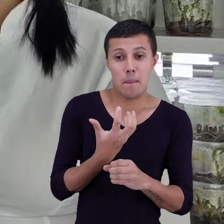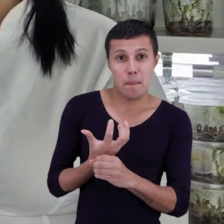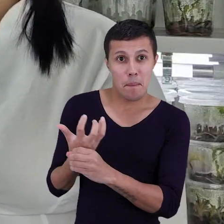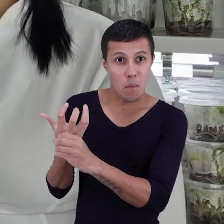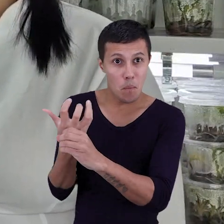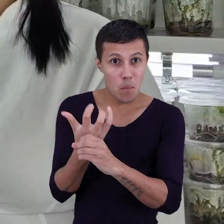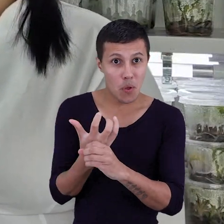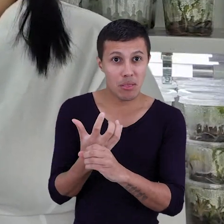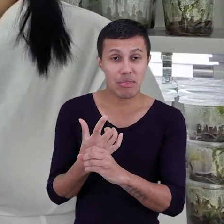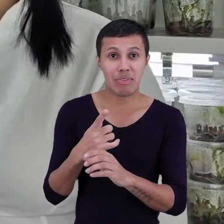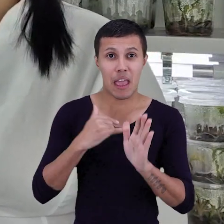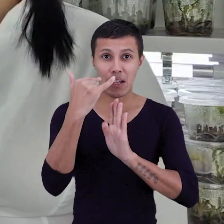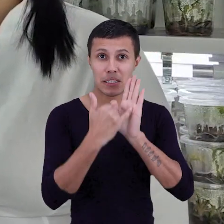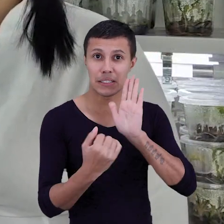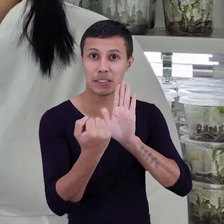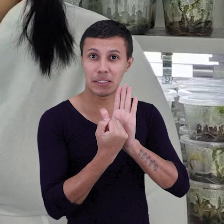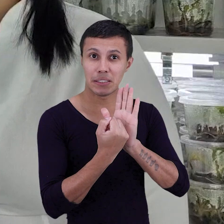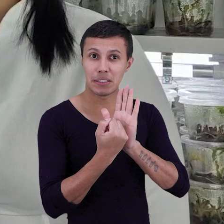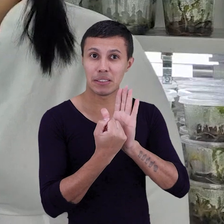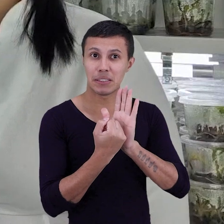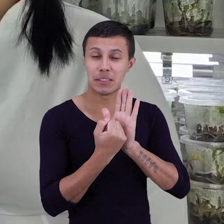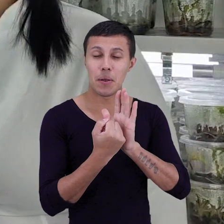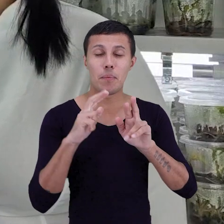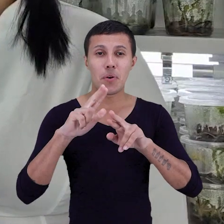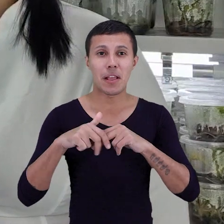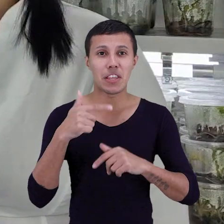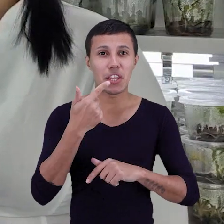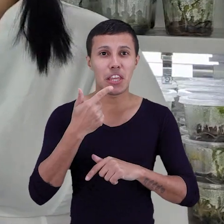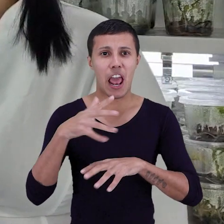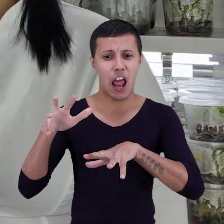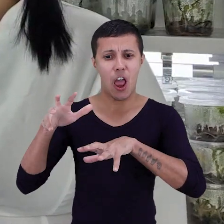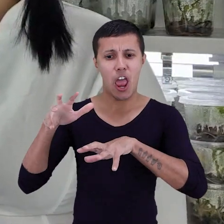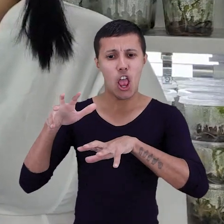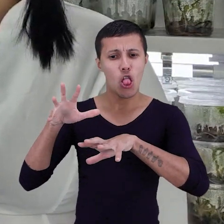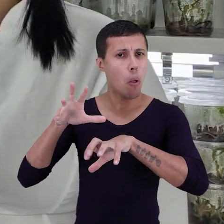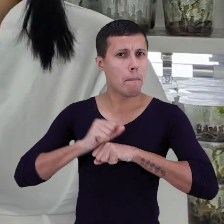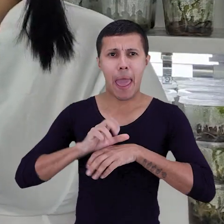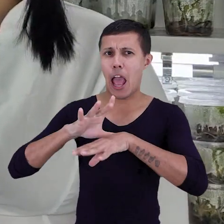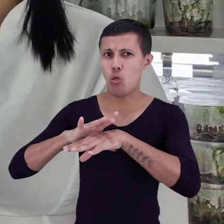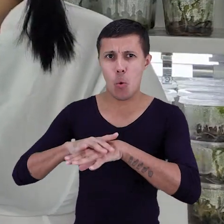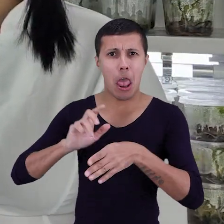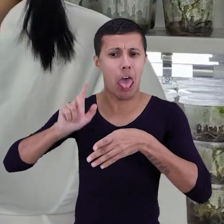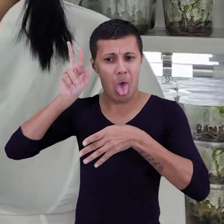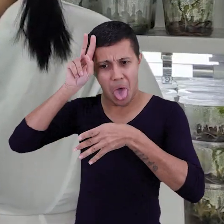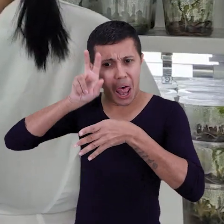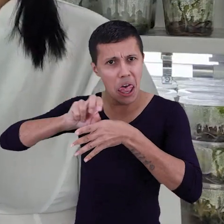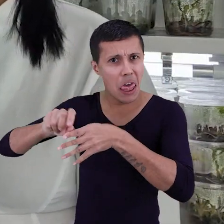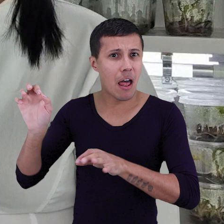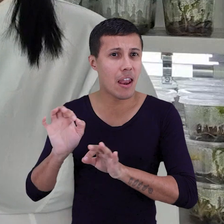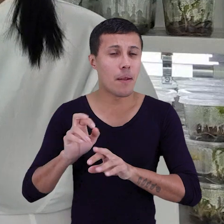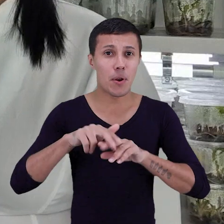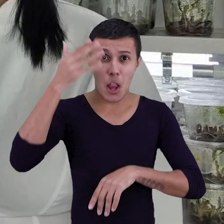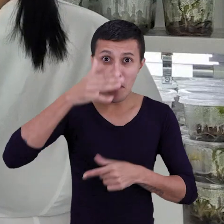vêm certificadas, realmente isentas de pragas e doenças, o produtor ele já tem até estudos comprovando